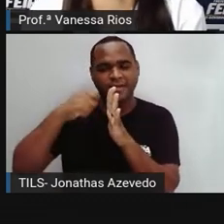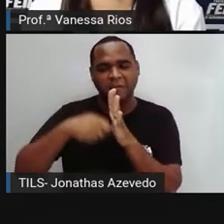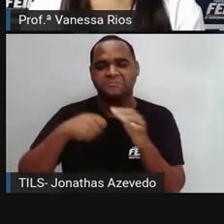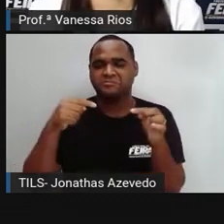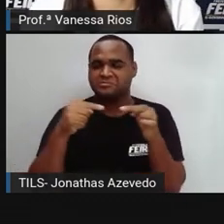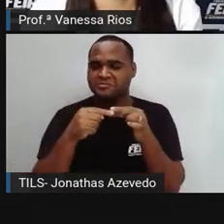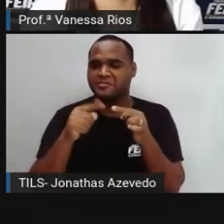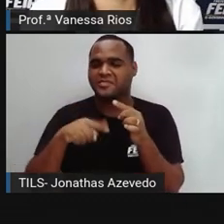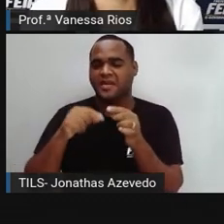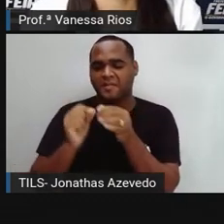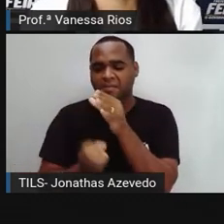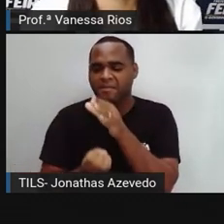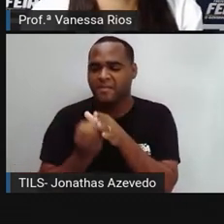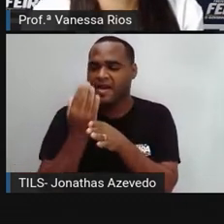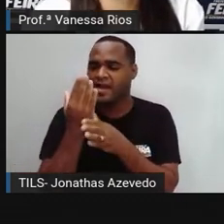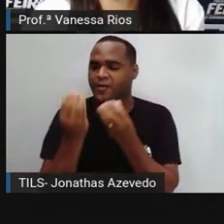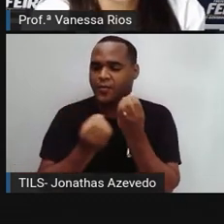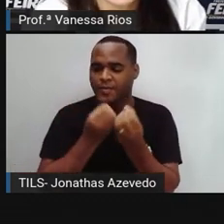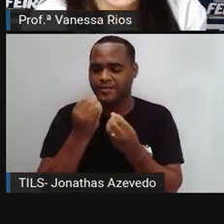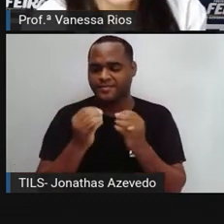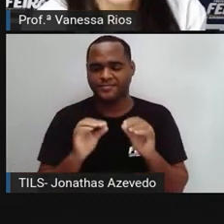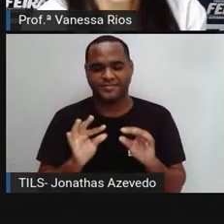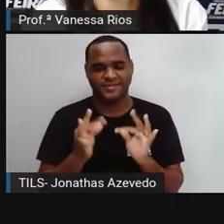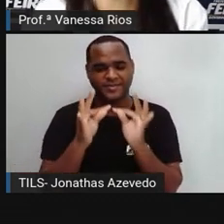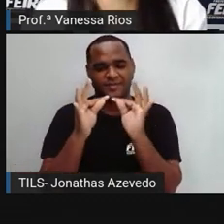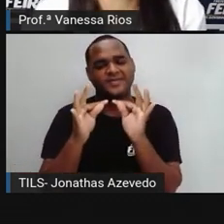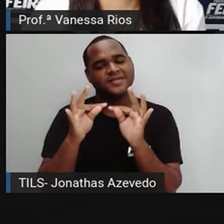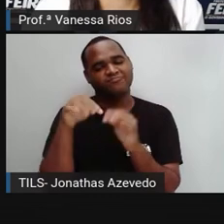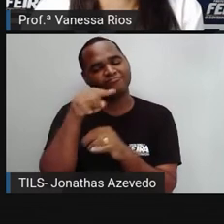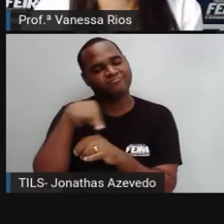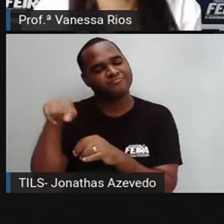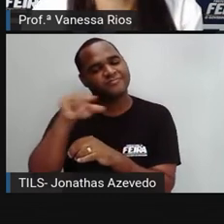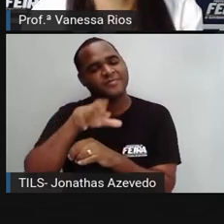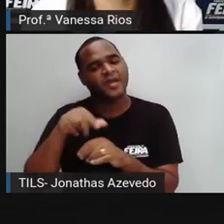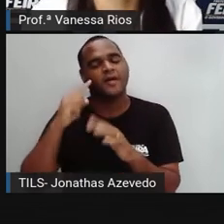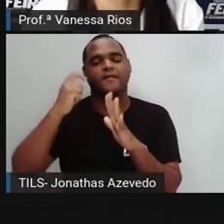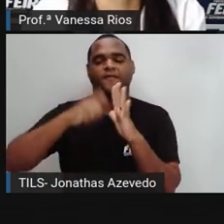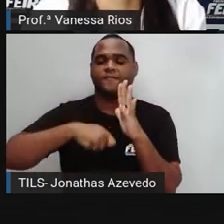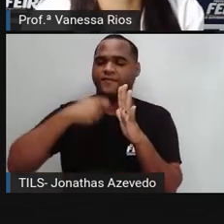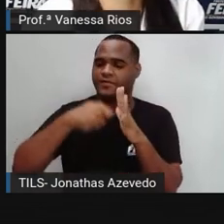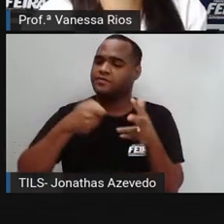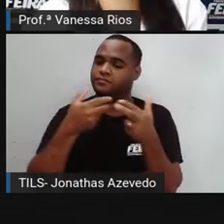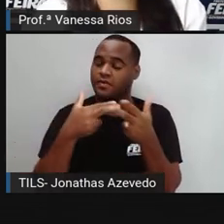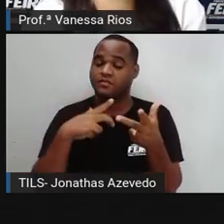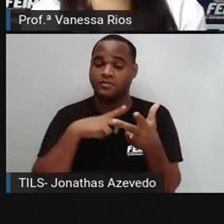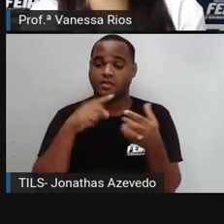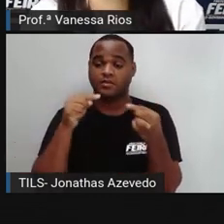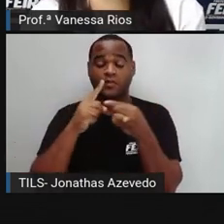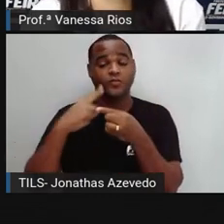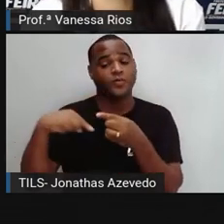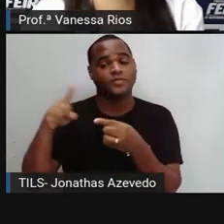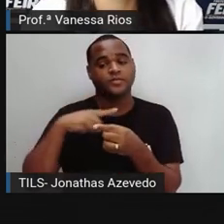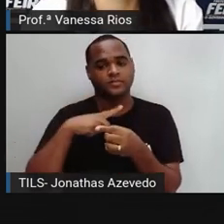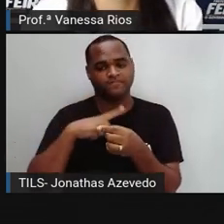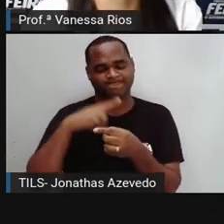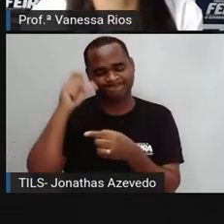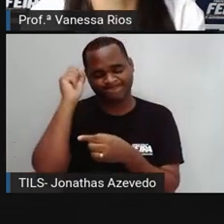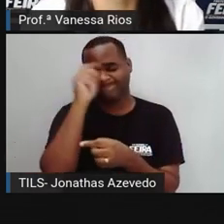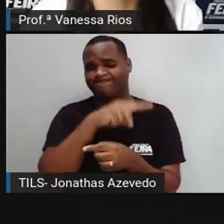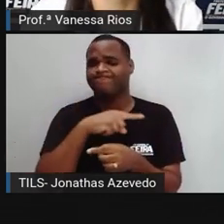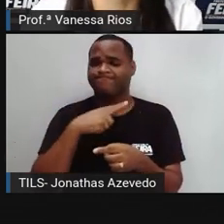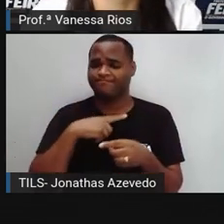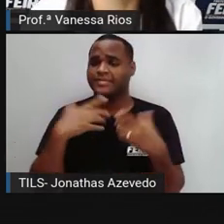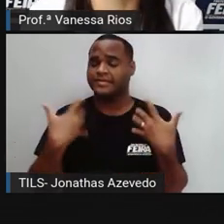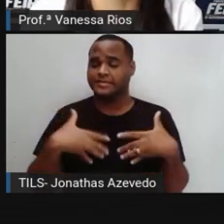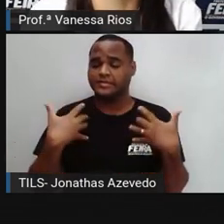videoaulas, à produção dessa nova forma, né, de dar aulas através dos vídeos. Então, todos nós passamos por dificuldades,